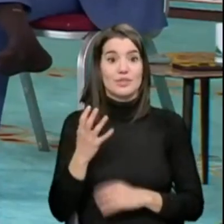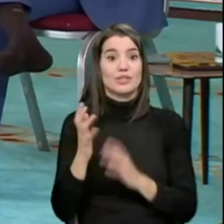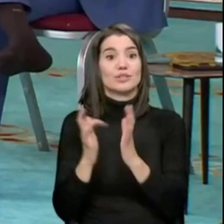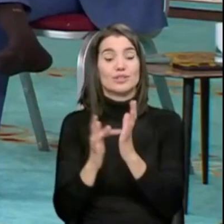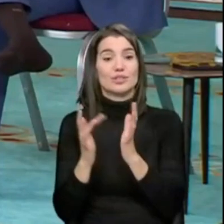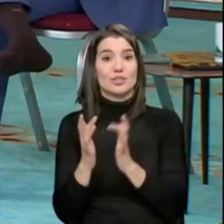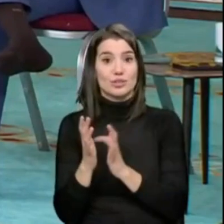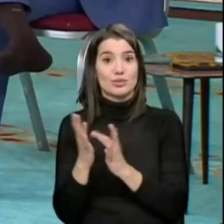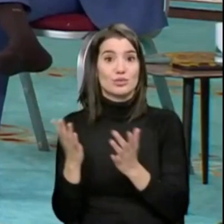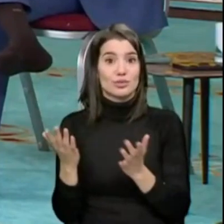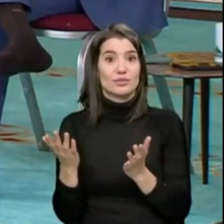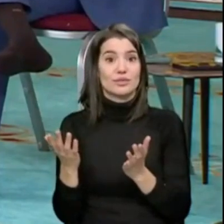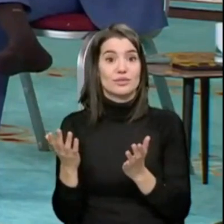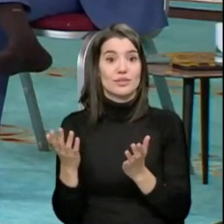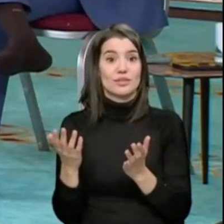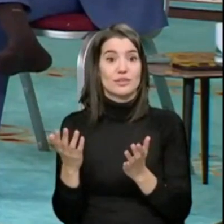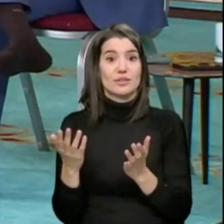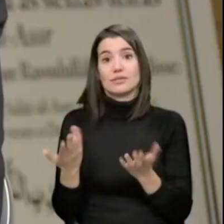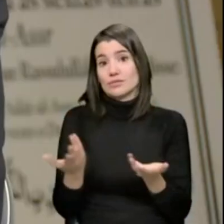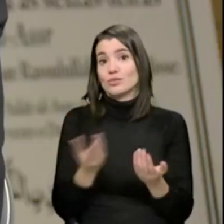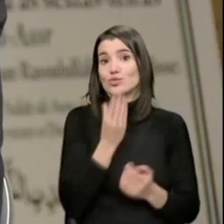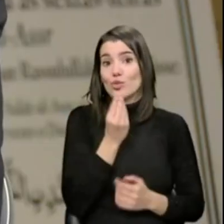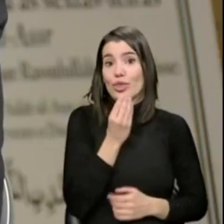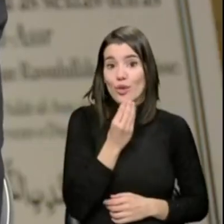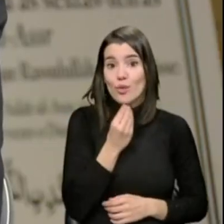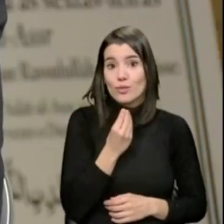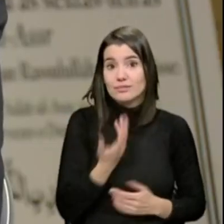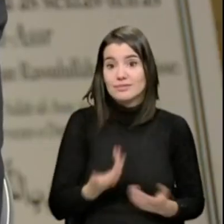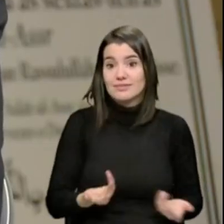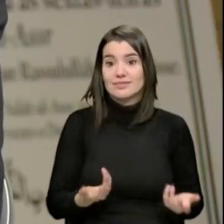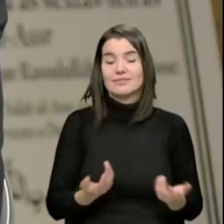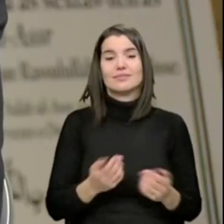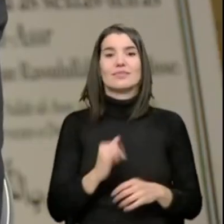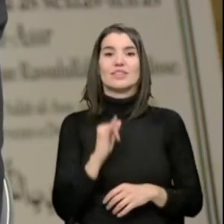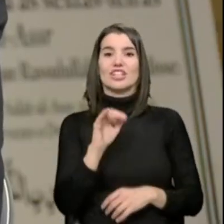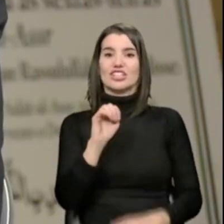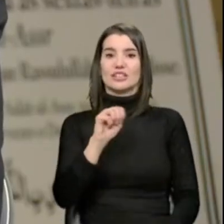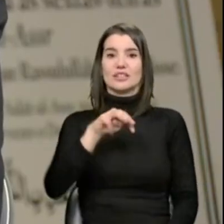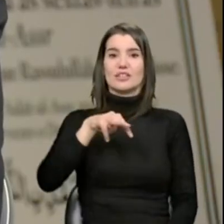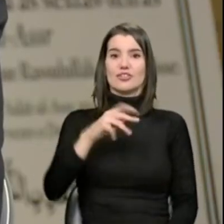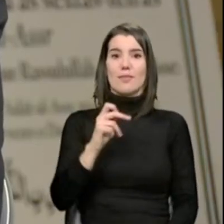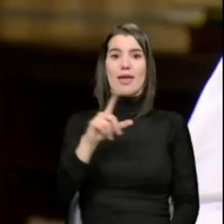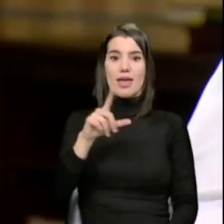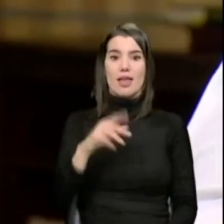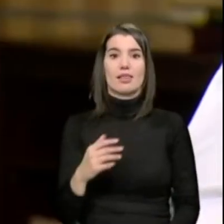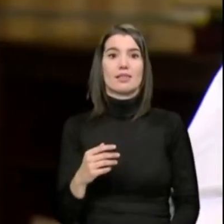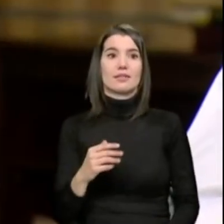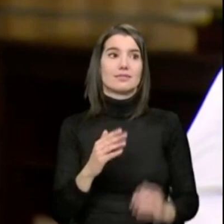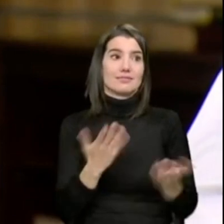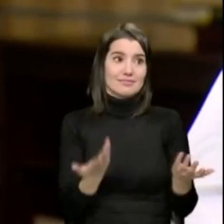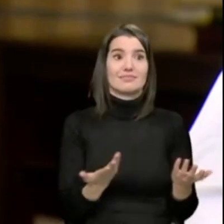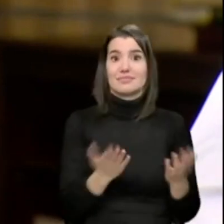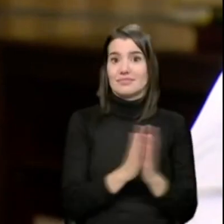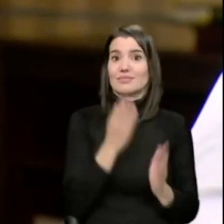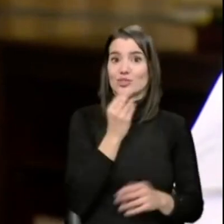Jesus era judeu, que Ismael era judeu.